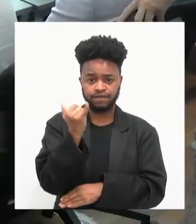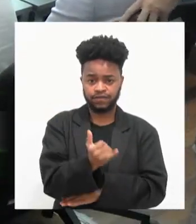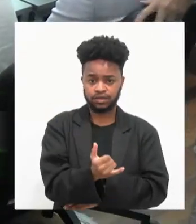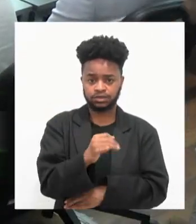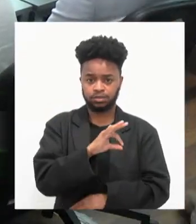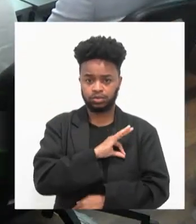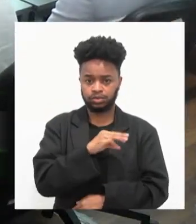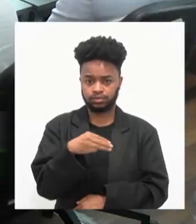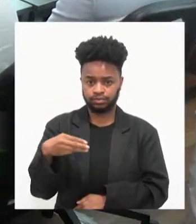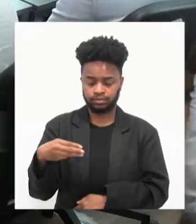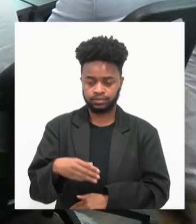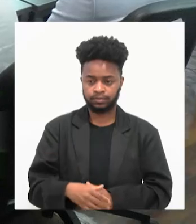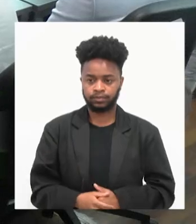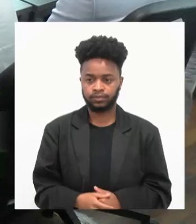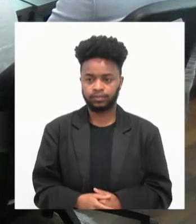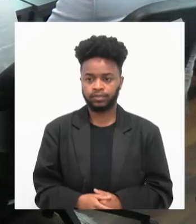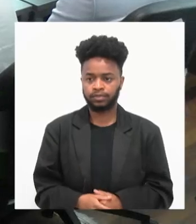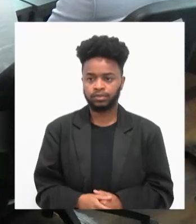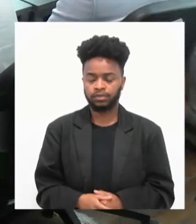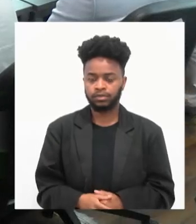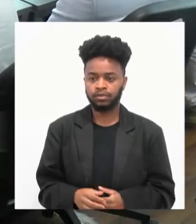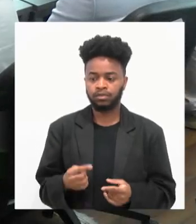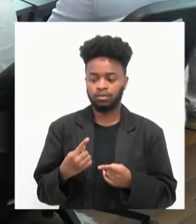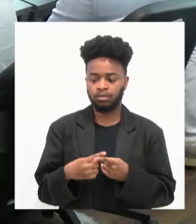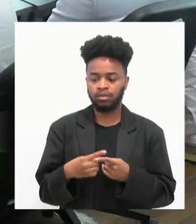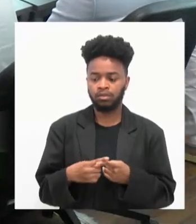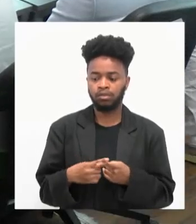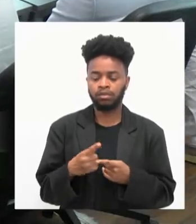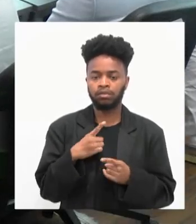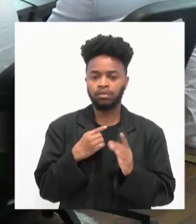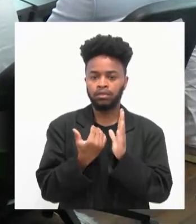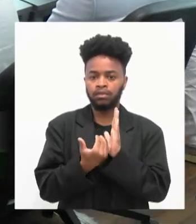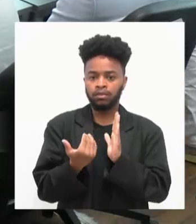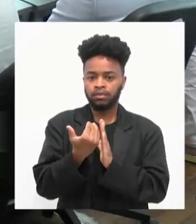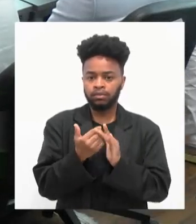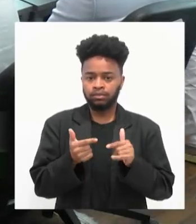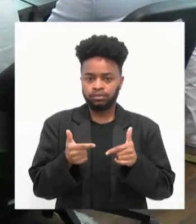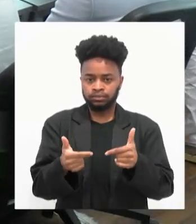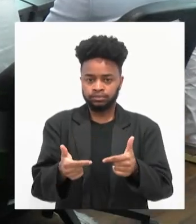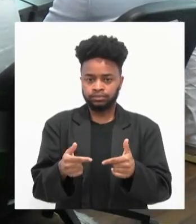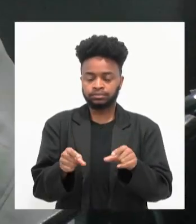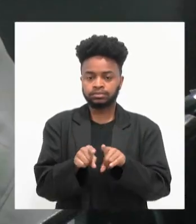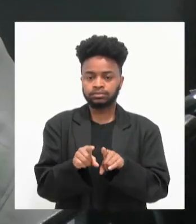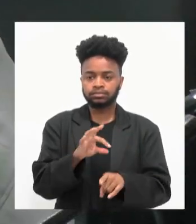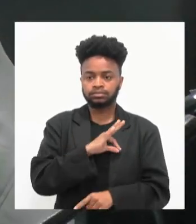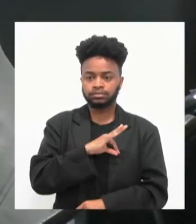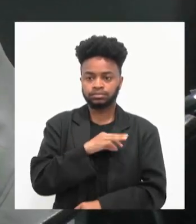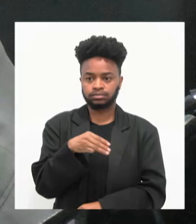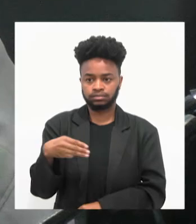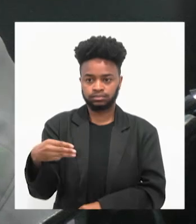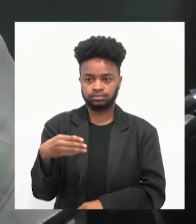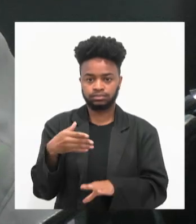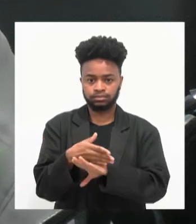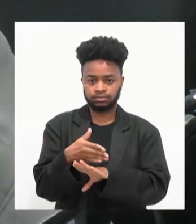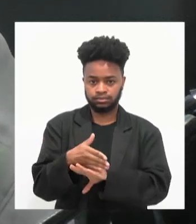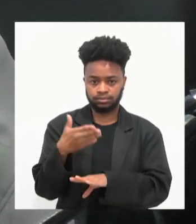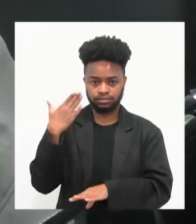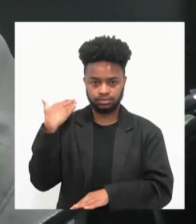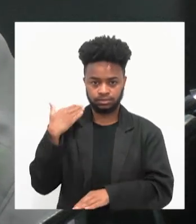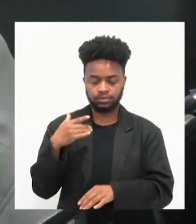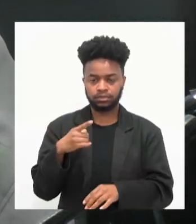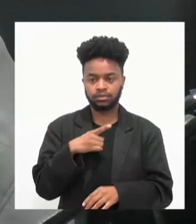PM, porque houve um excesso muito grande e a PM participava. Teve